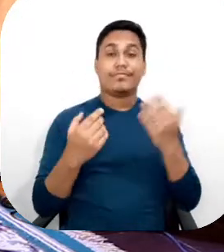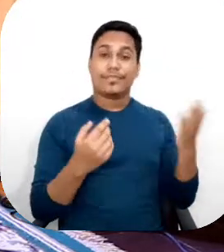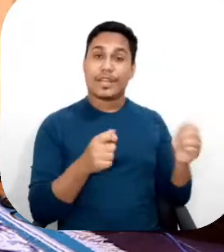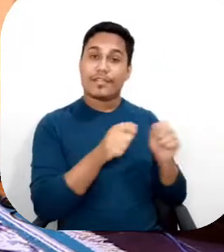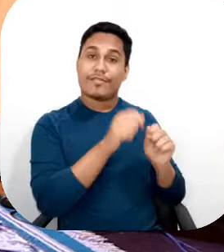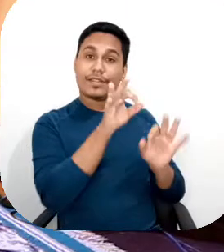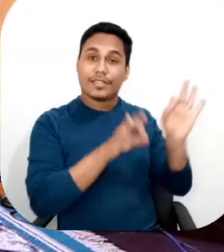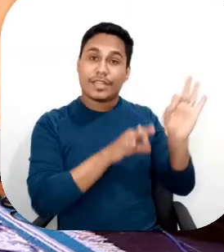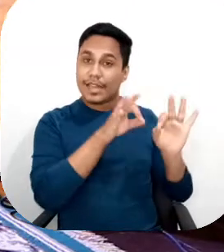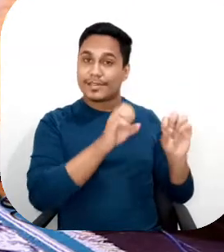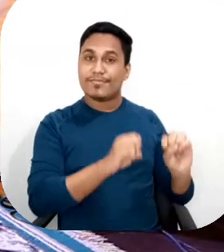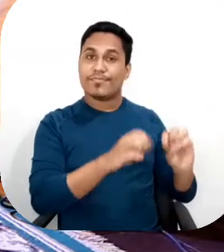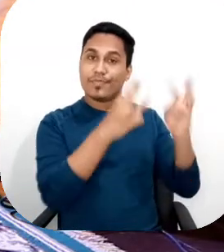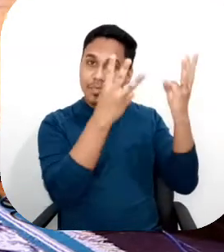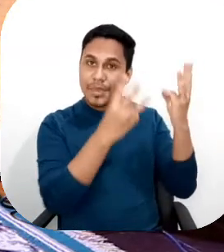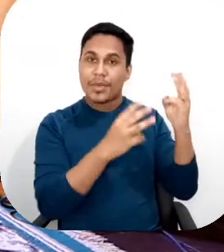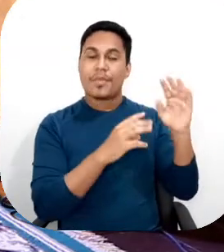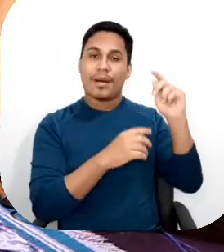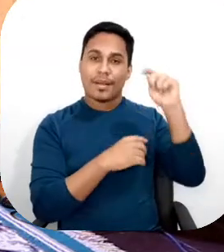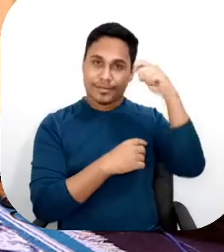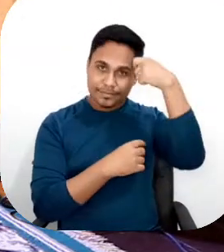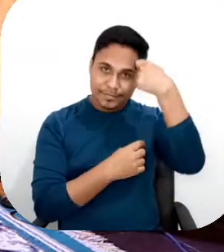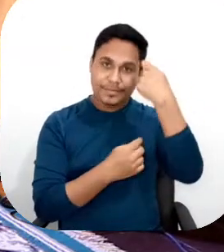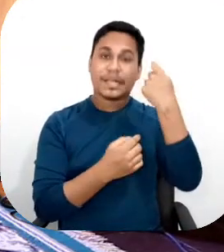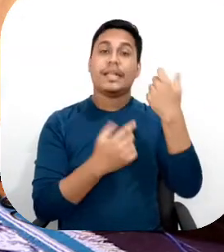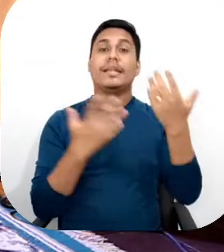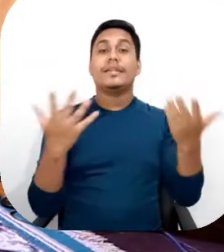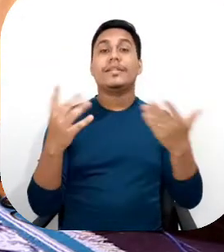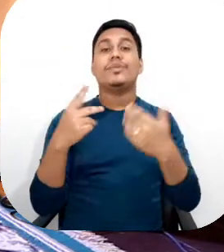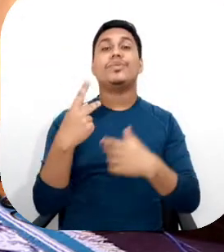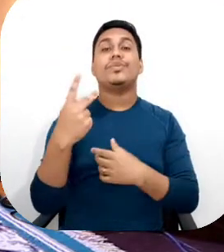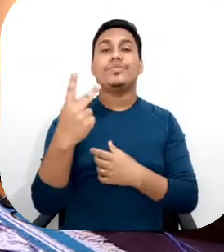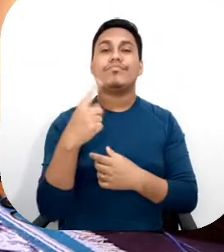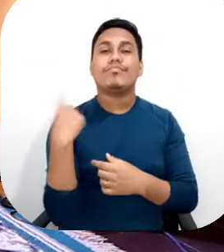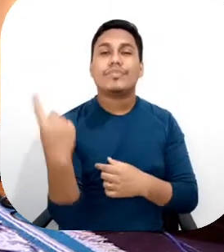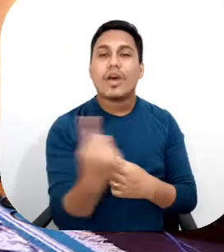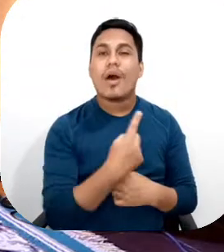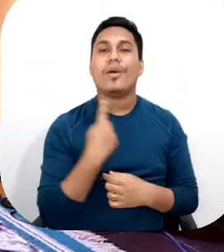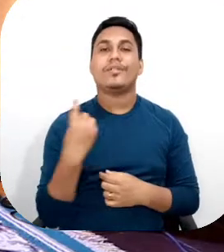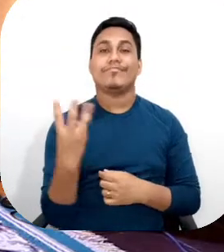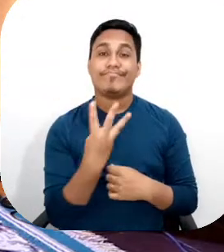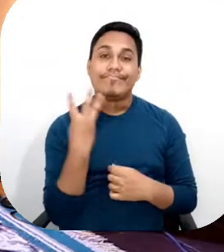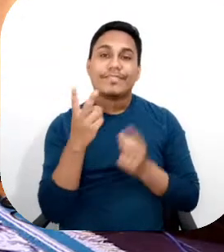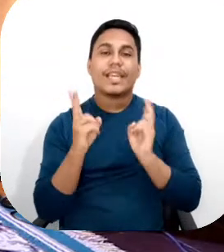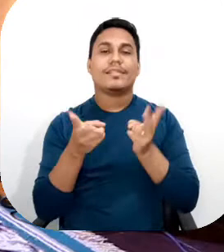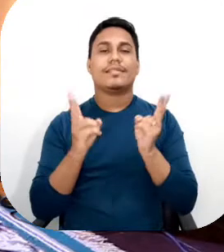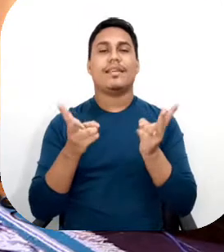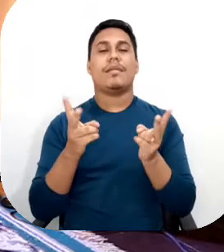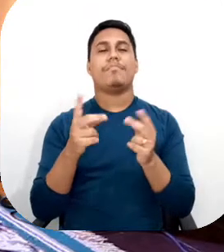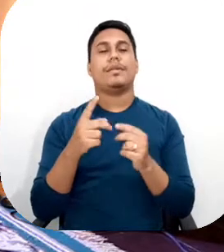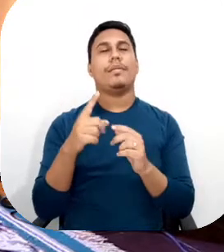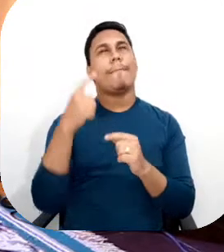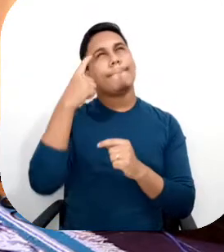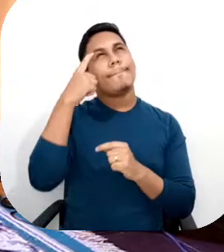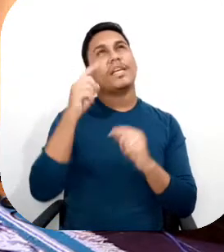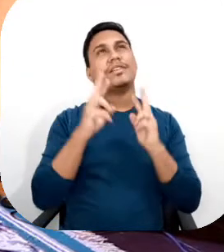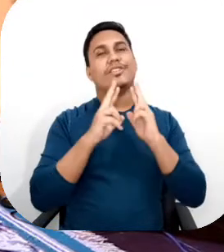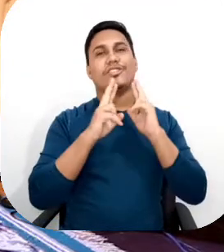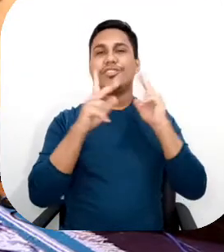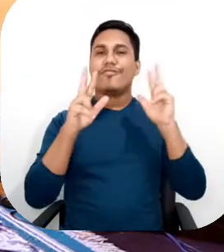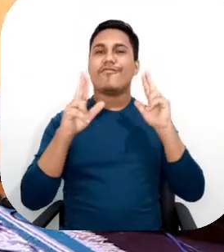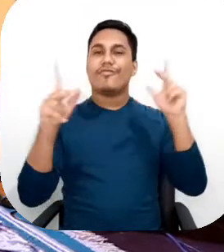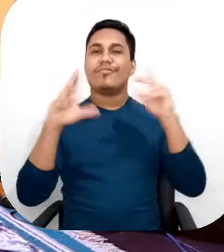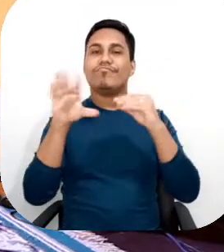fez a direção do Baile Preto. Então, a gente está sempre se dirigindo, dialogando de outras maneiras dentro do